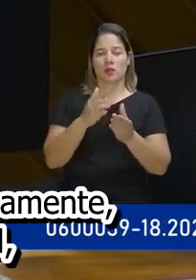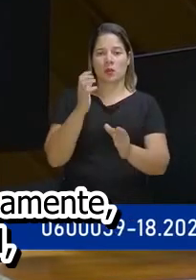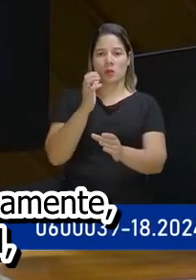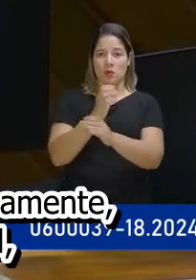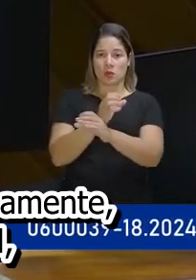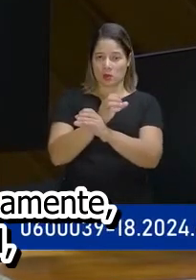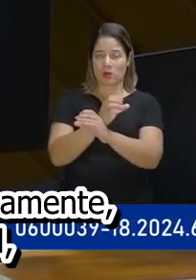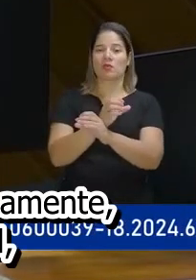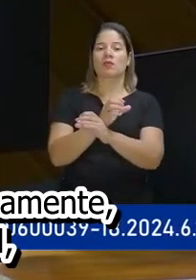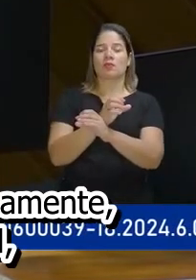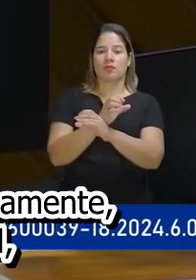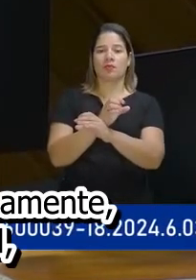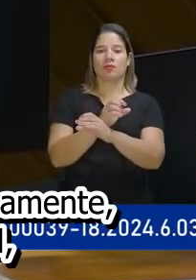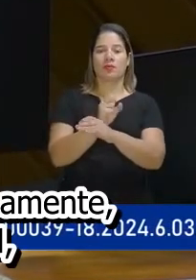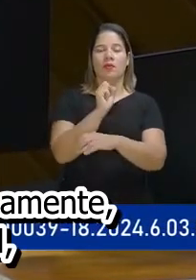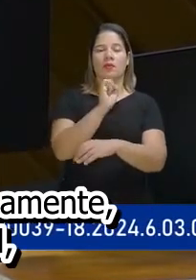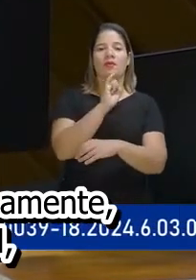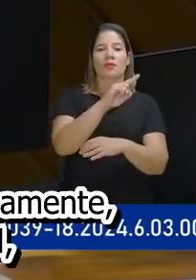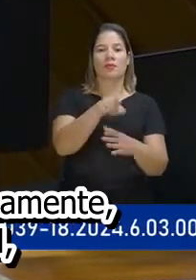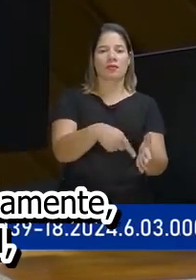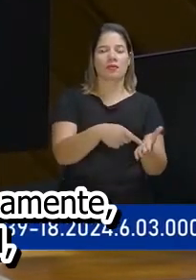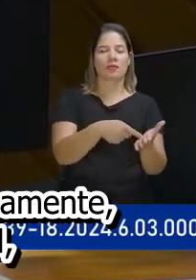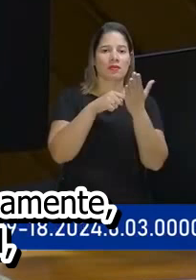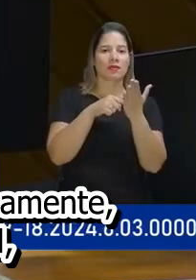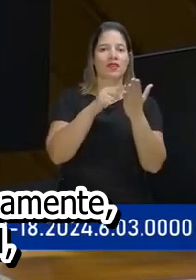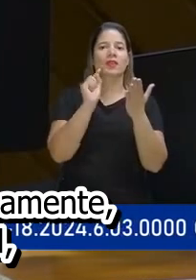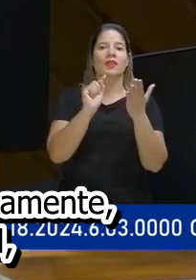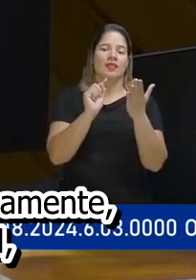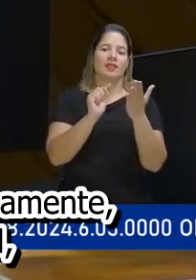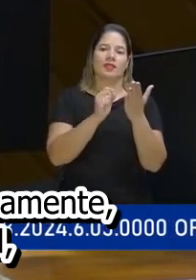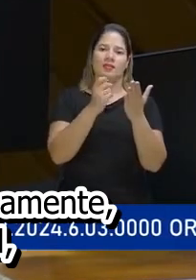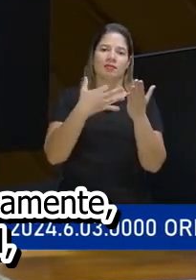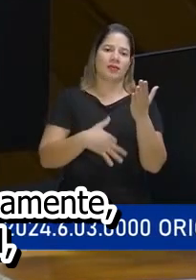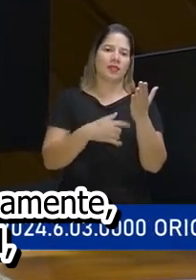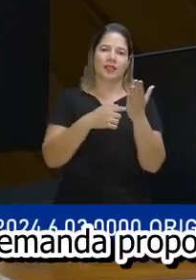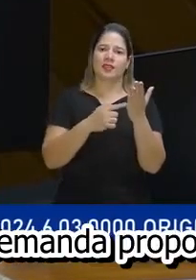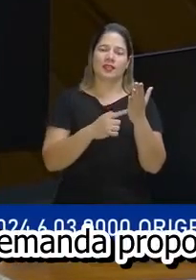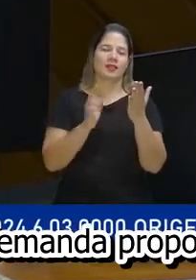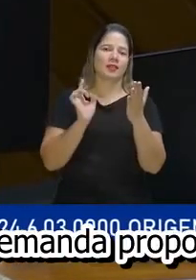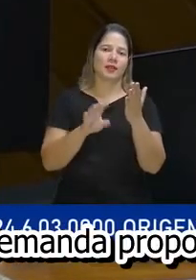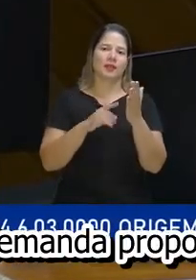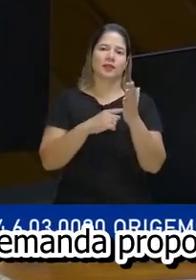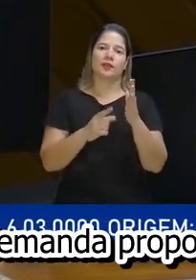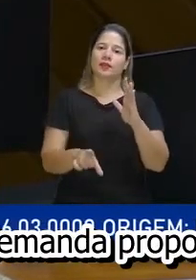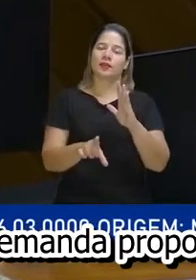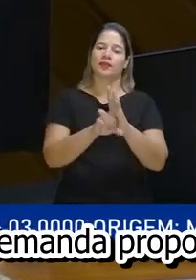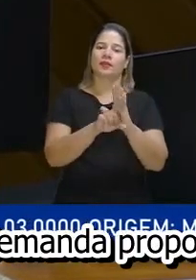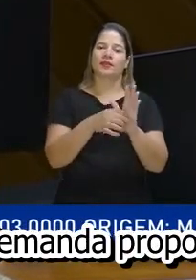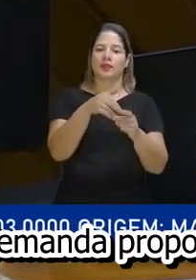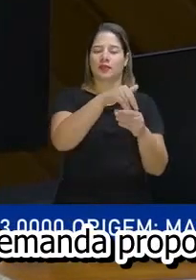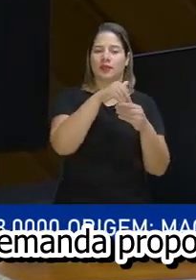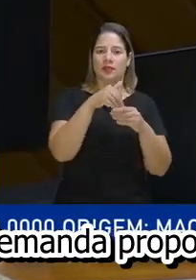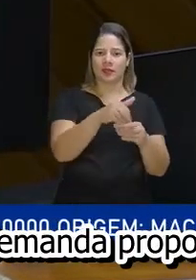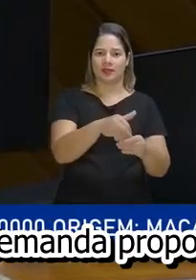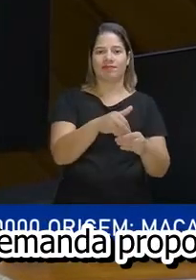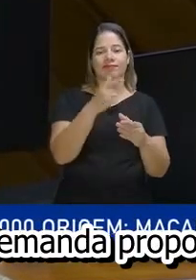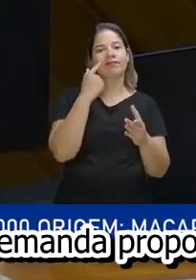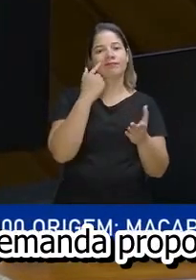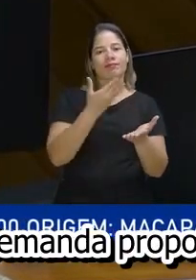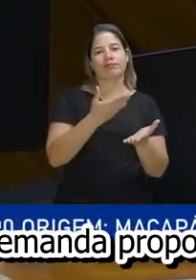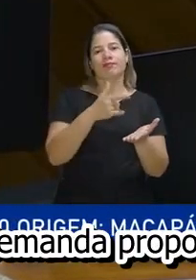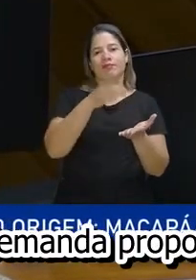objetivo do agravante é inequivocamente a discussão de matéria eminentemente eleitoral, encontrando-se, portanto, mais um óbice